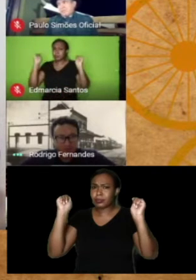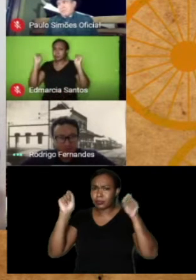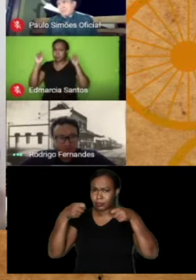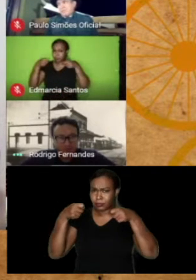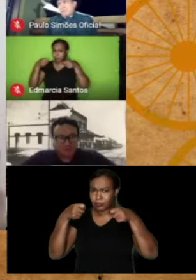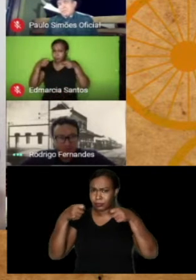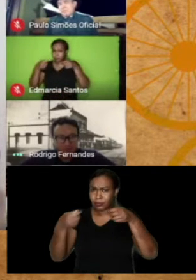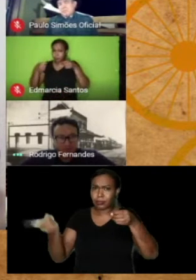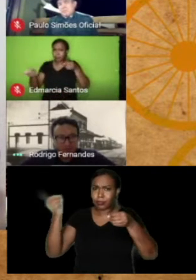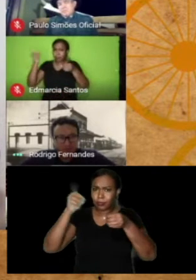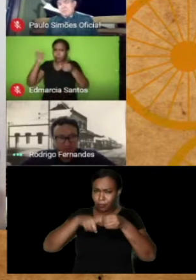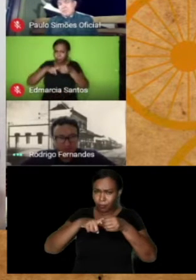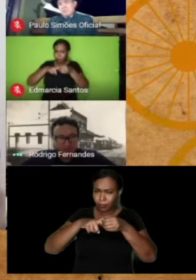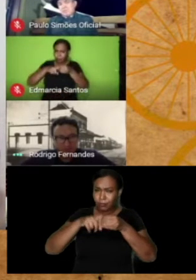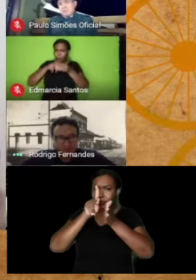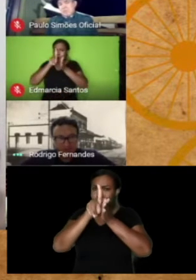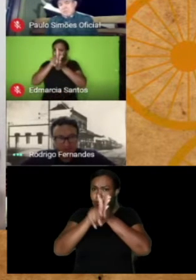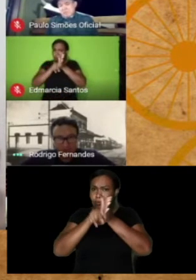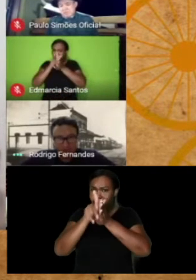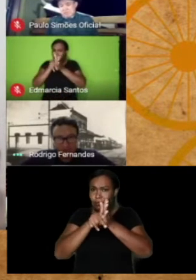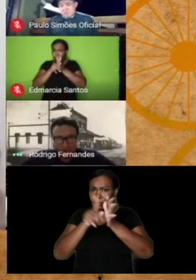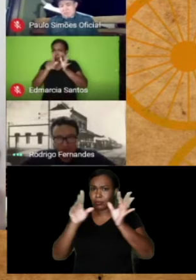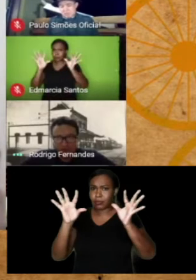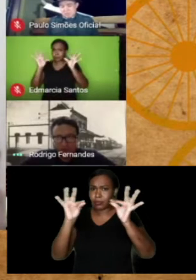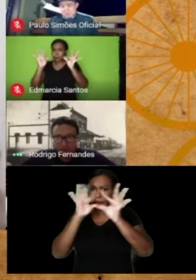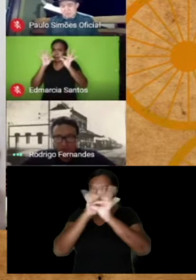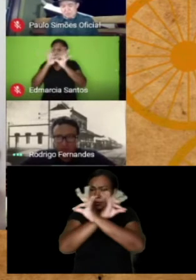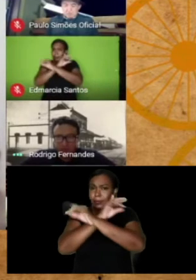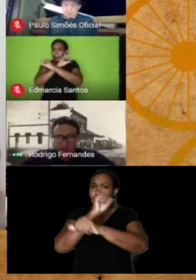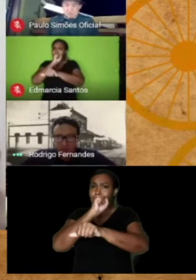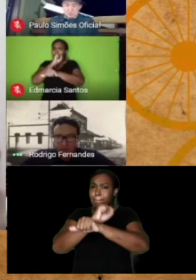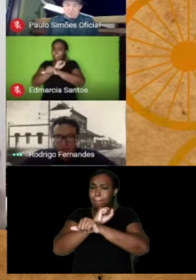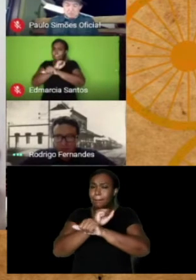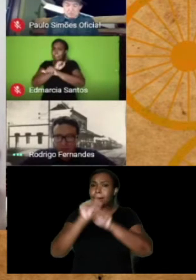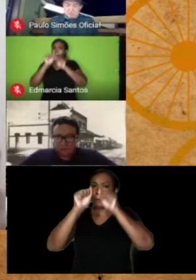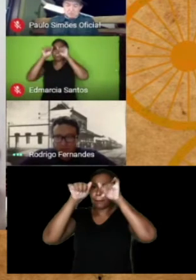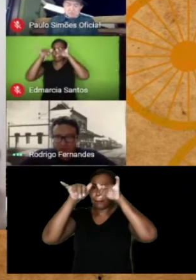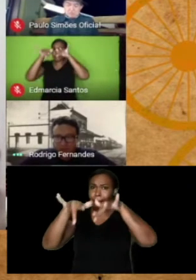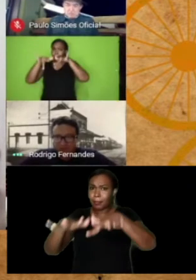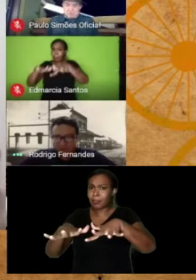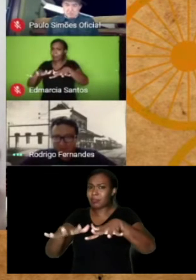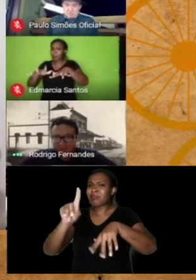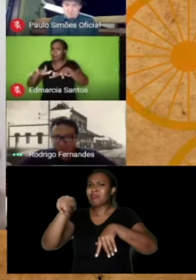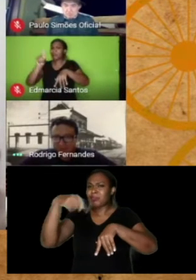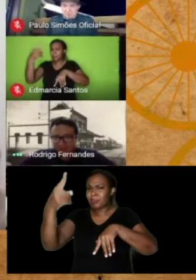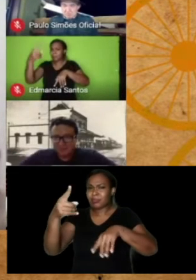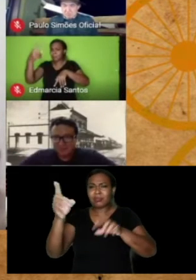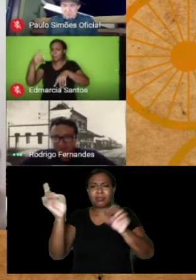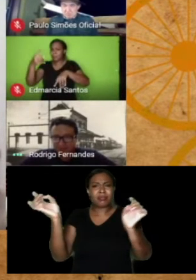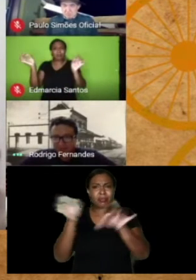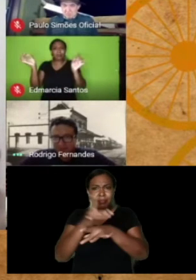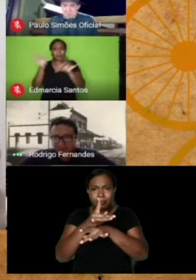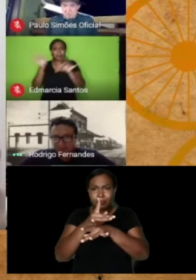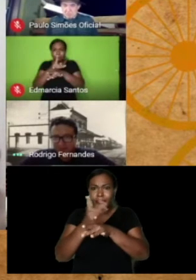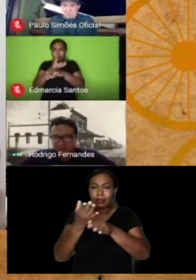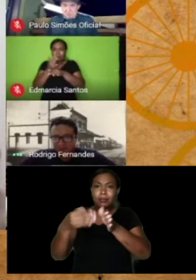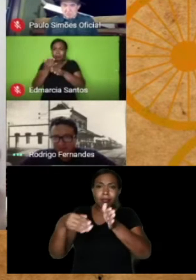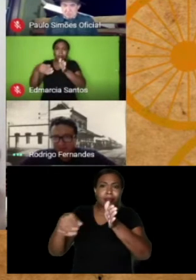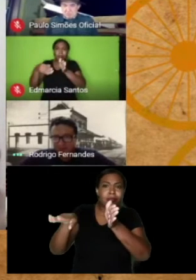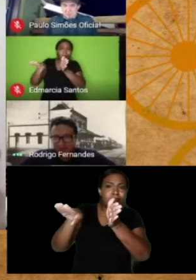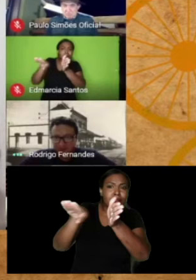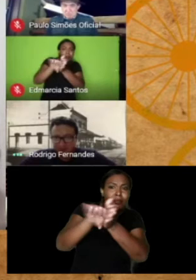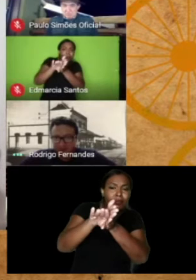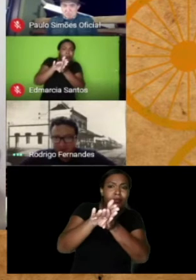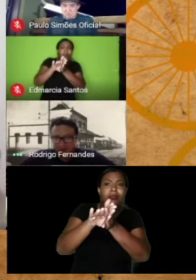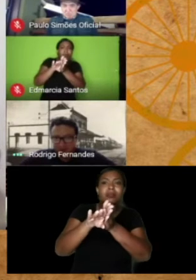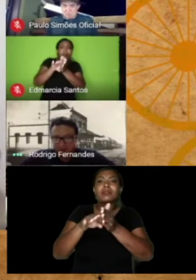do Pantanal, mas parou em Aquidauana e aos poucos foi desativado. Era para chegar até Corumbá e